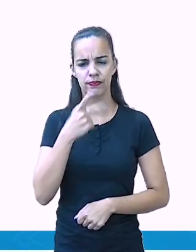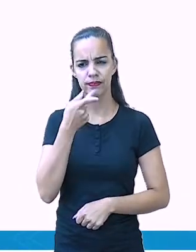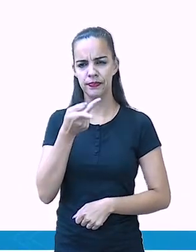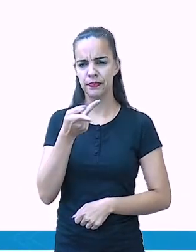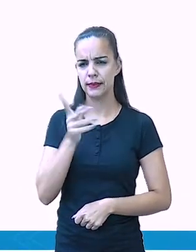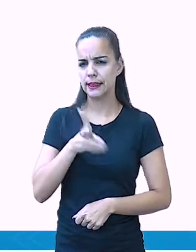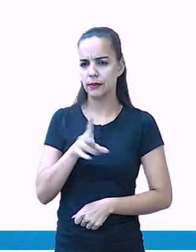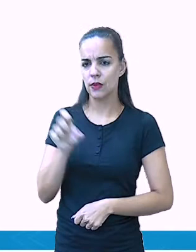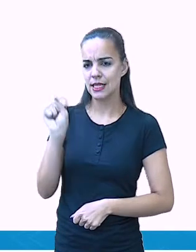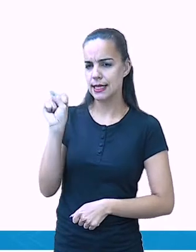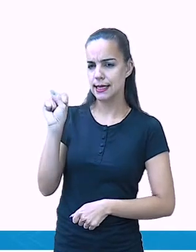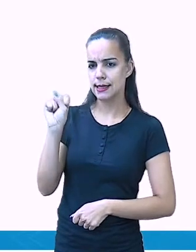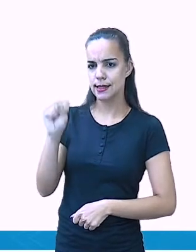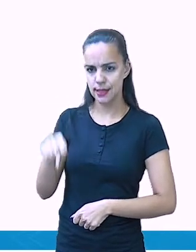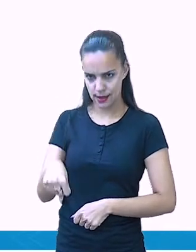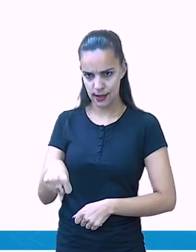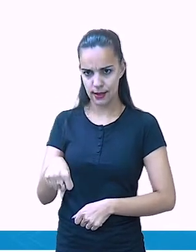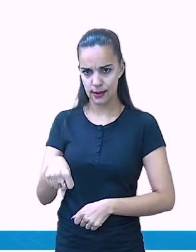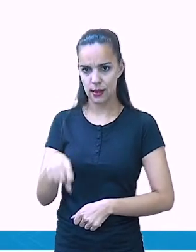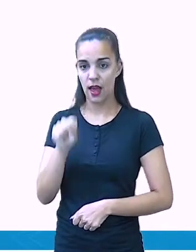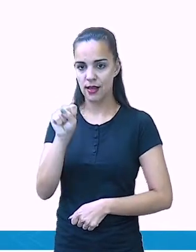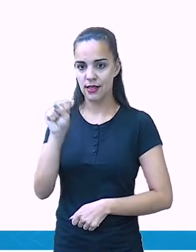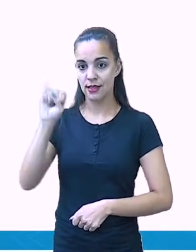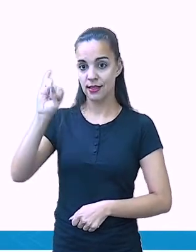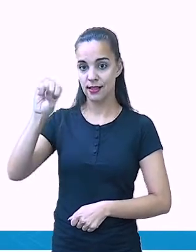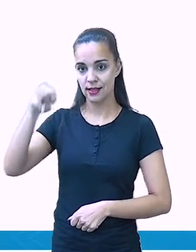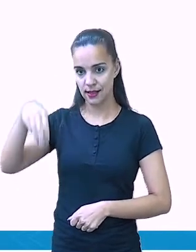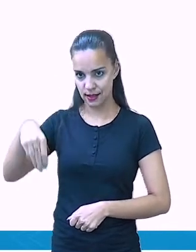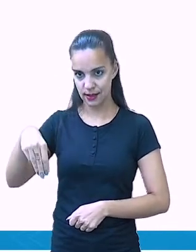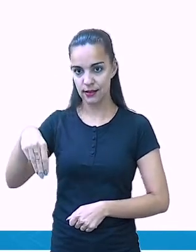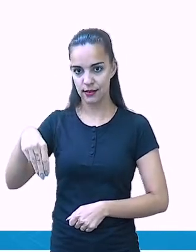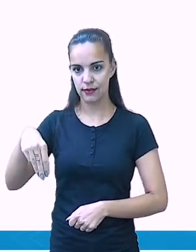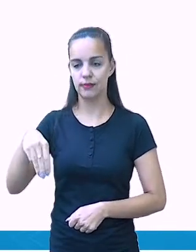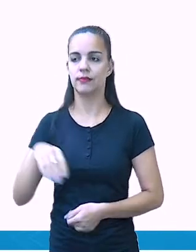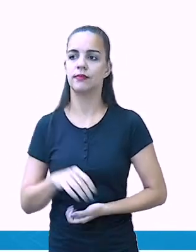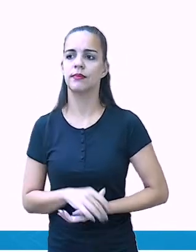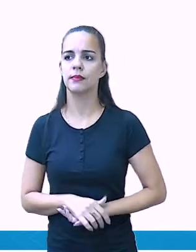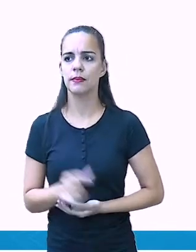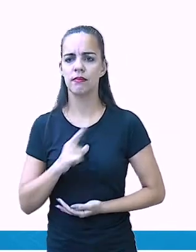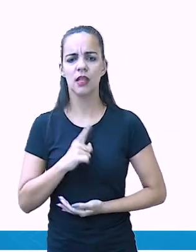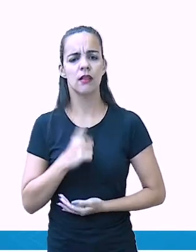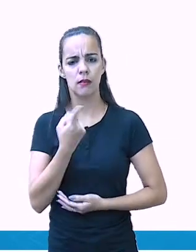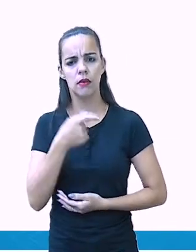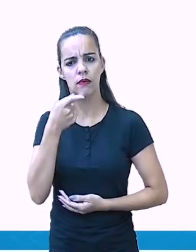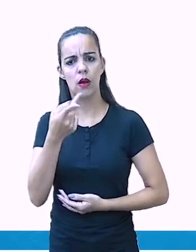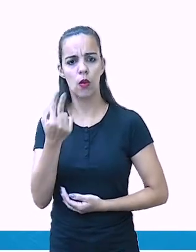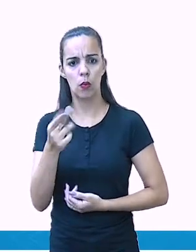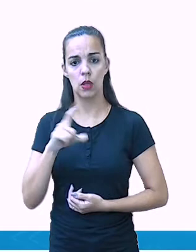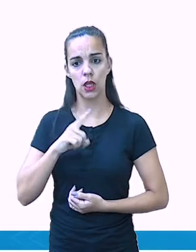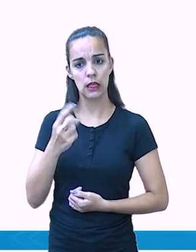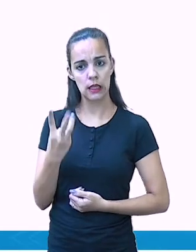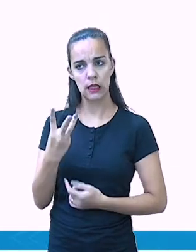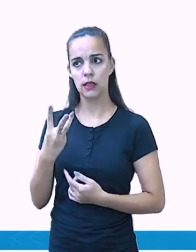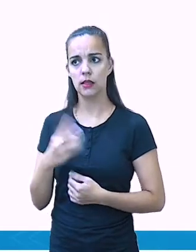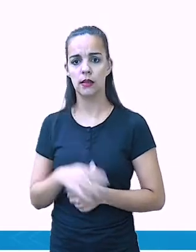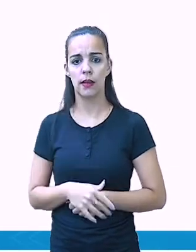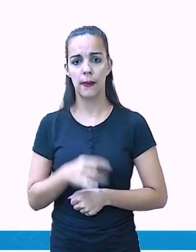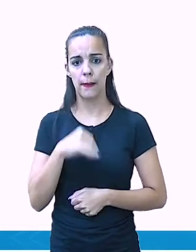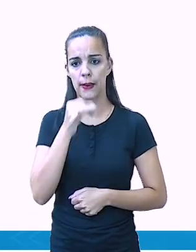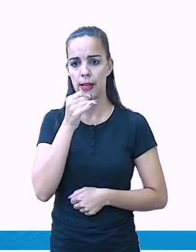no nosso dia a dia muito, né? Sim. Também é um monossílabo, somente uma emissão de voz.